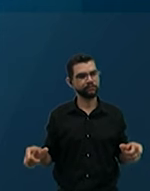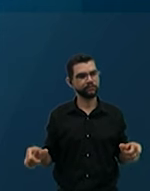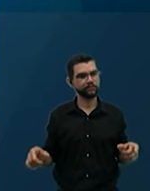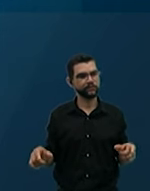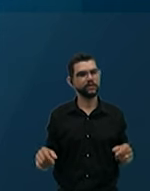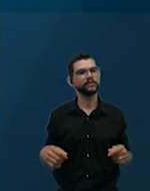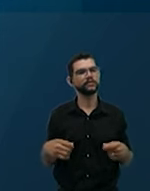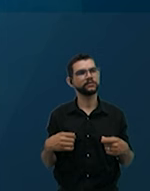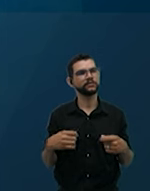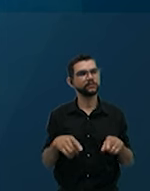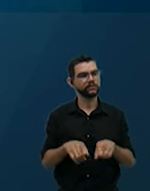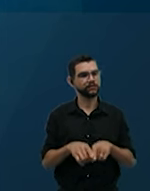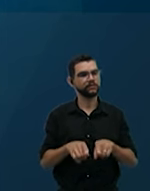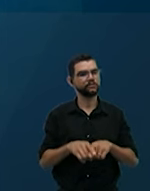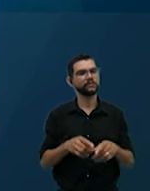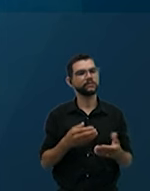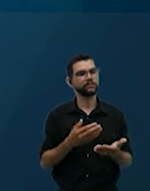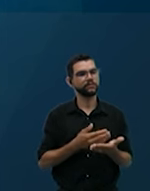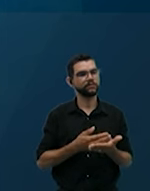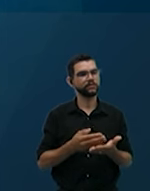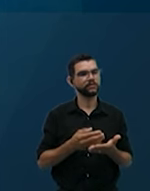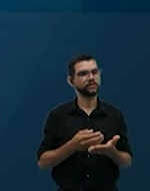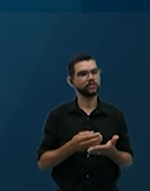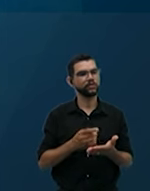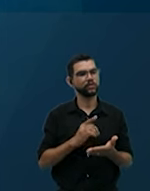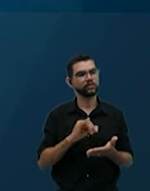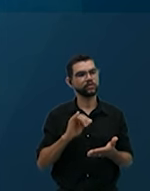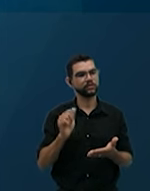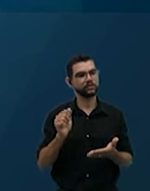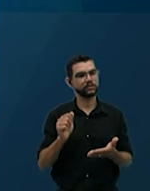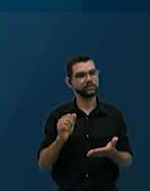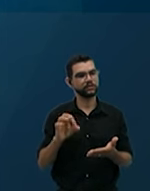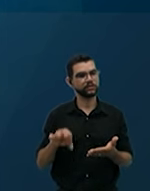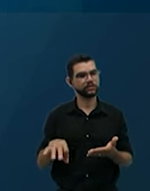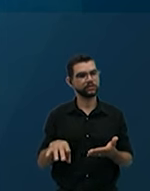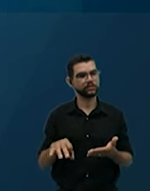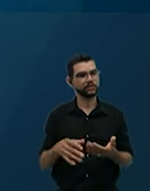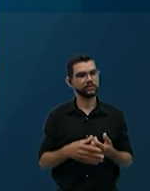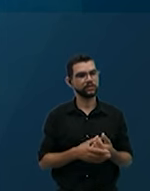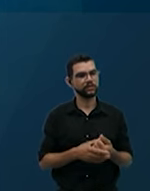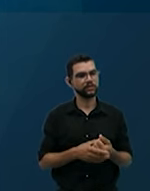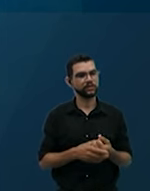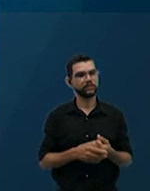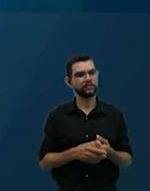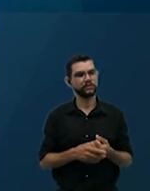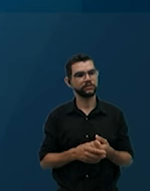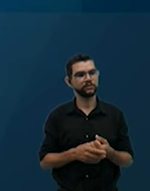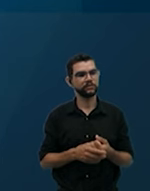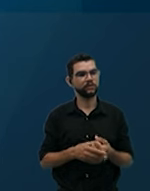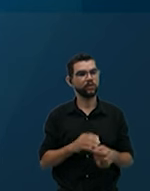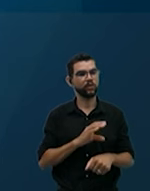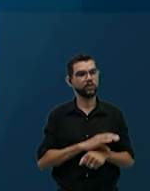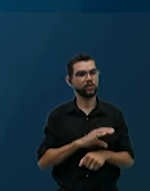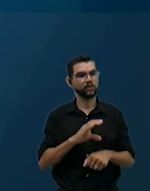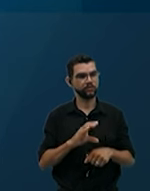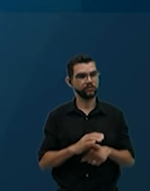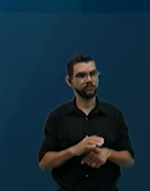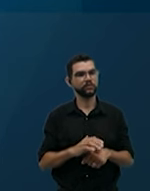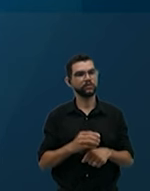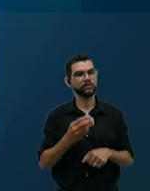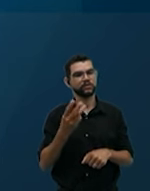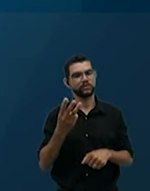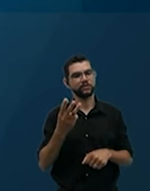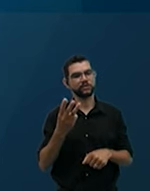danoso, conforme está no artigo 962 do Código Civil, mantido pelo 398 do Código